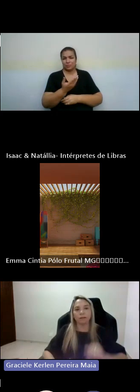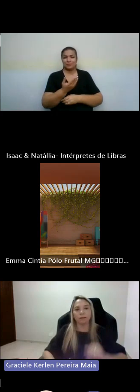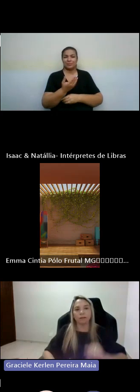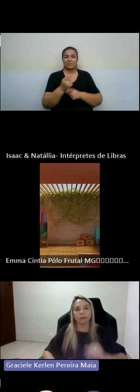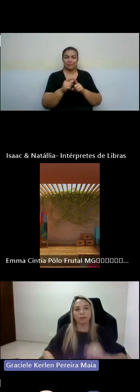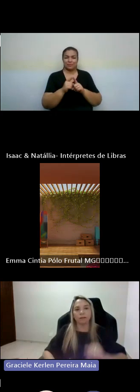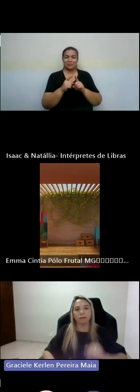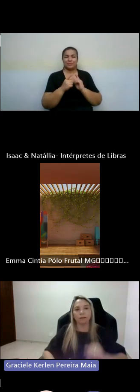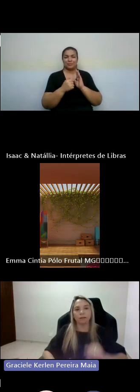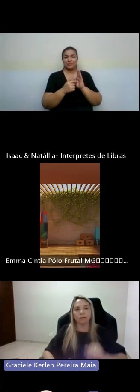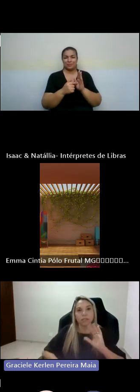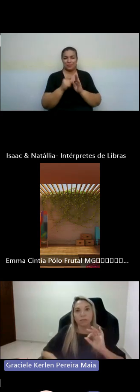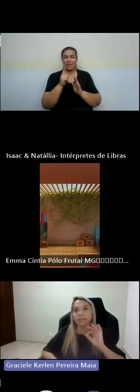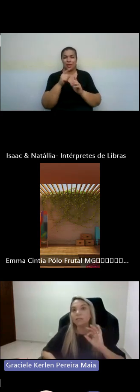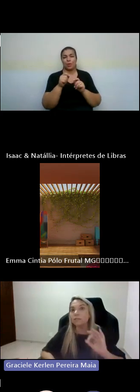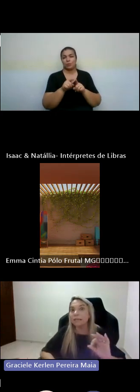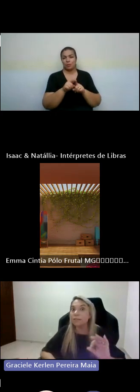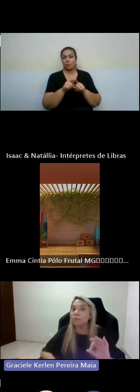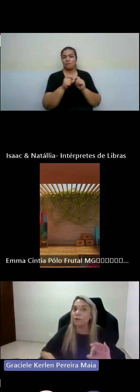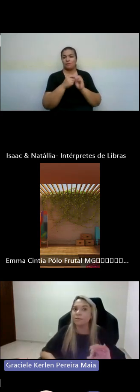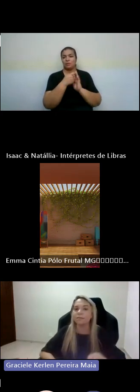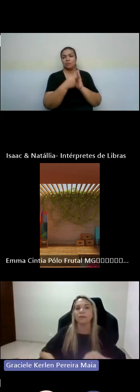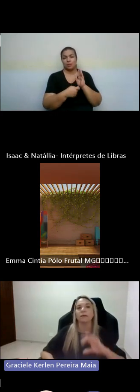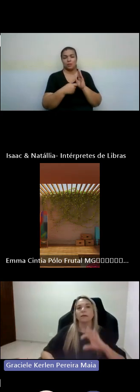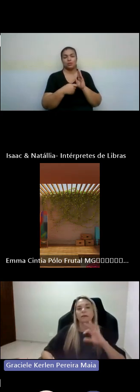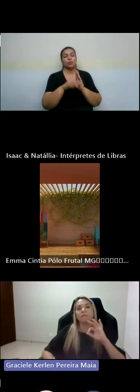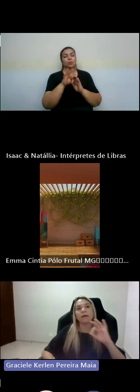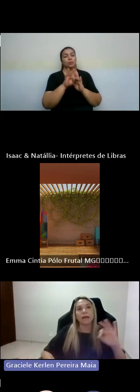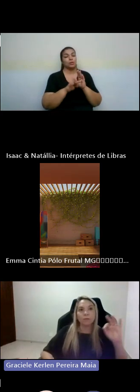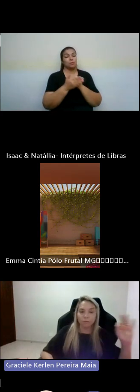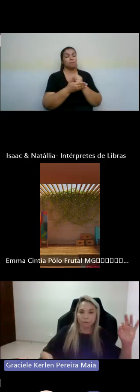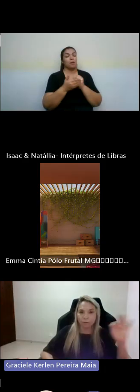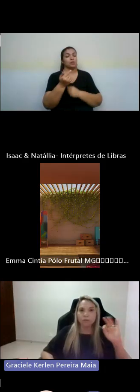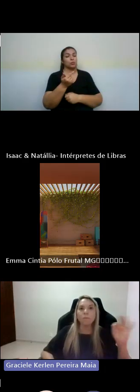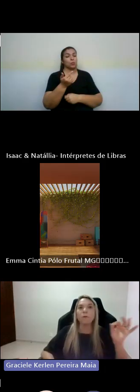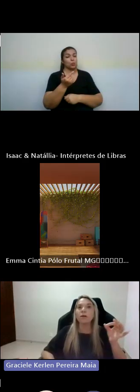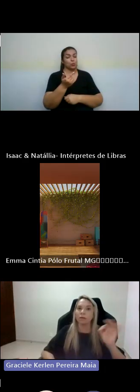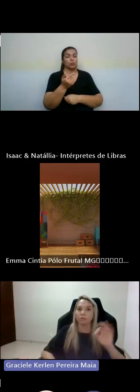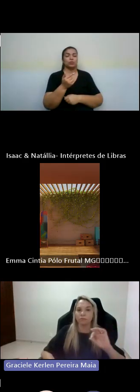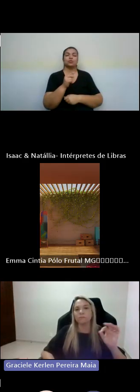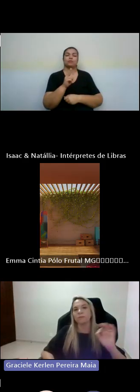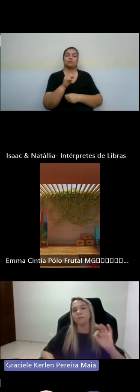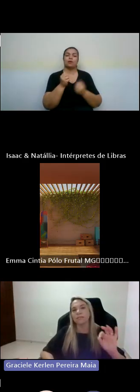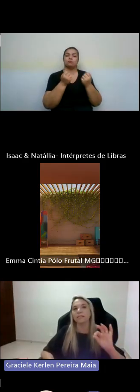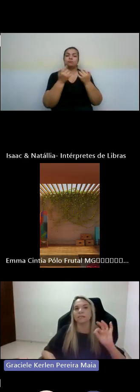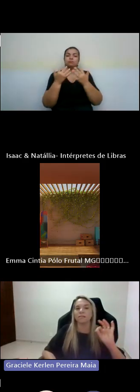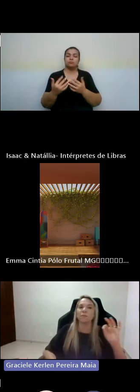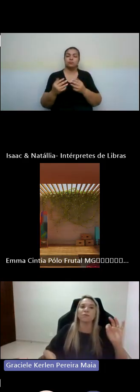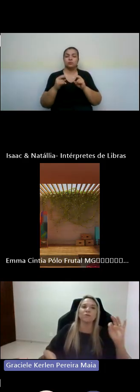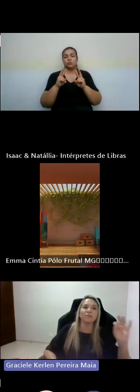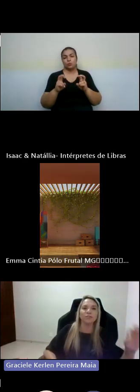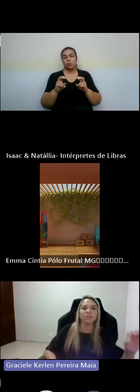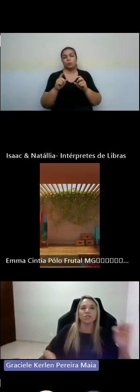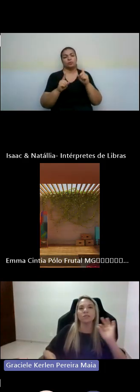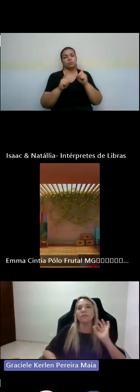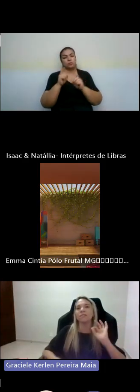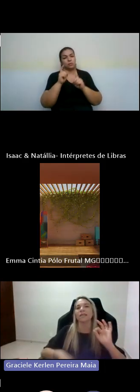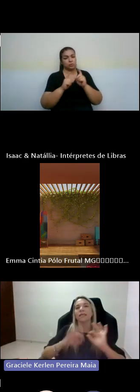fiz também, viu, gente, um texto base, chama Texto Base 2, que vai contar um pouquinho disso para vocês, das